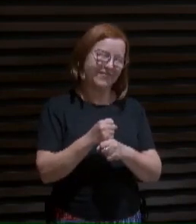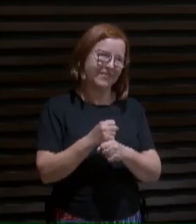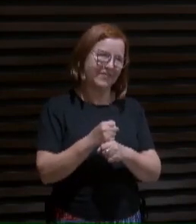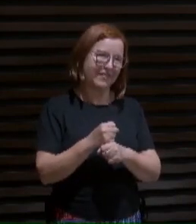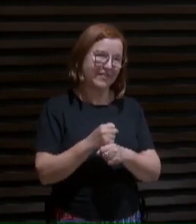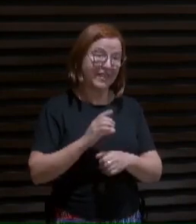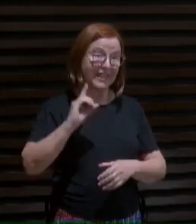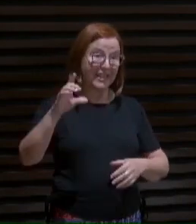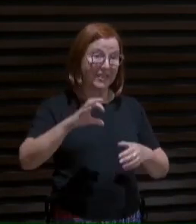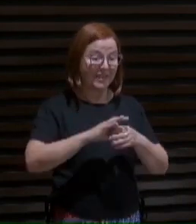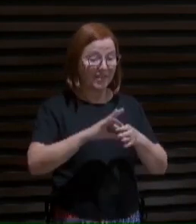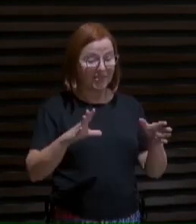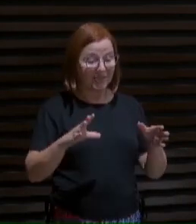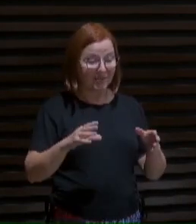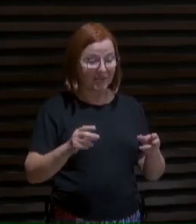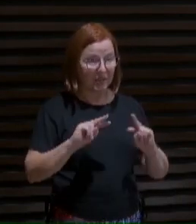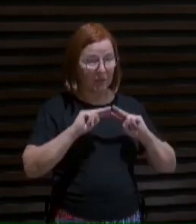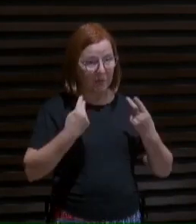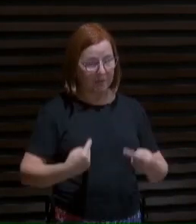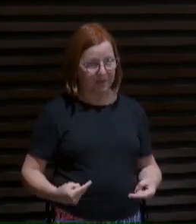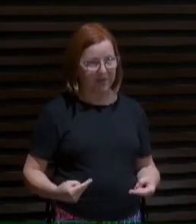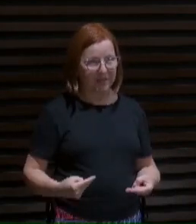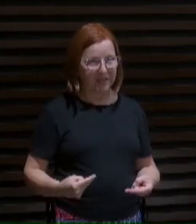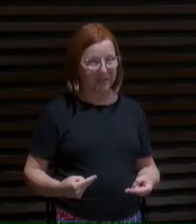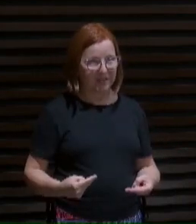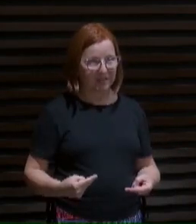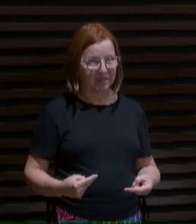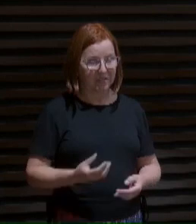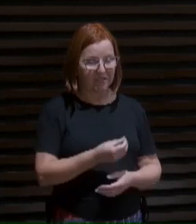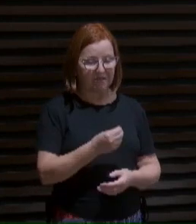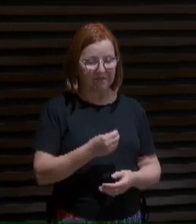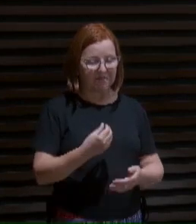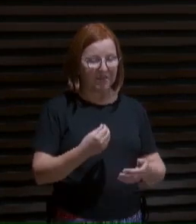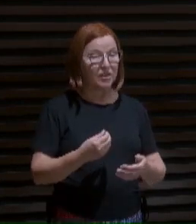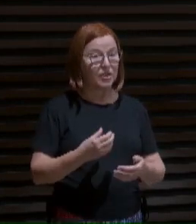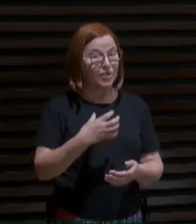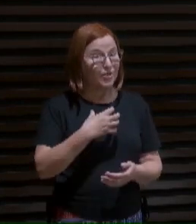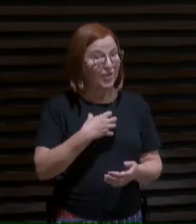Deus deixou que a humanidade caminhasse pelos seus próprios caminhos.